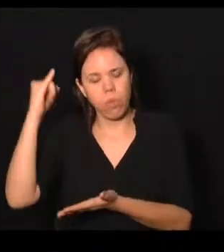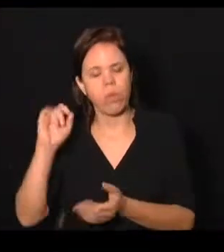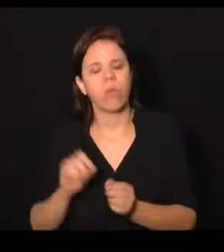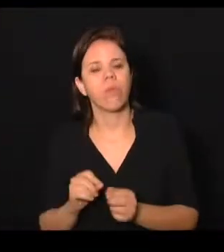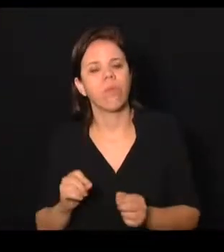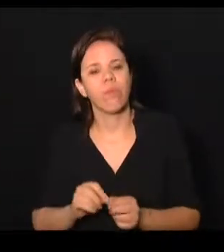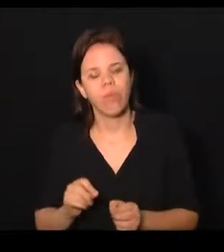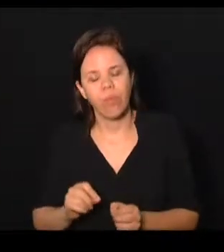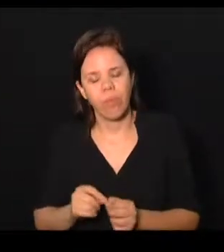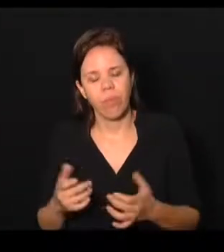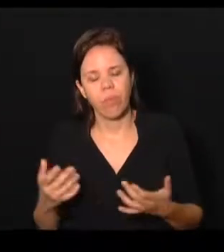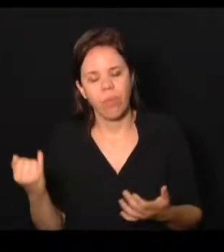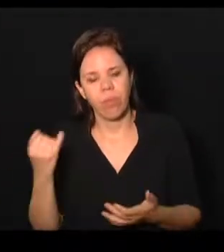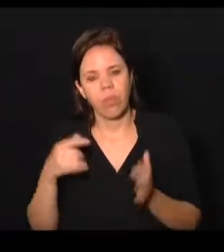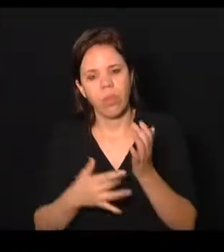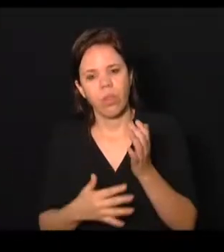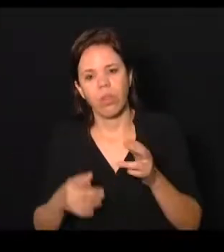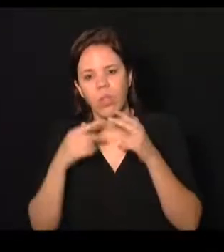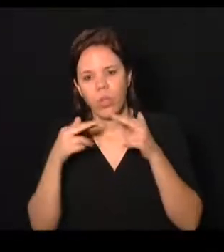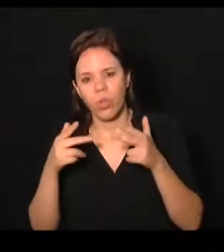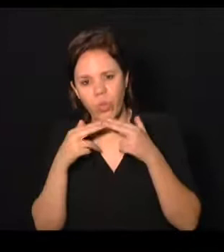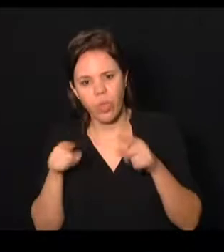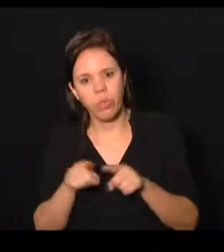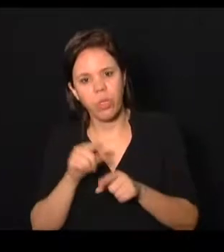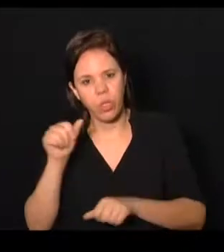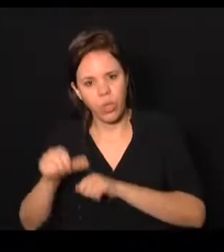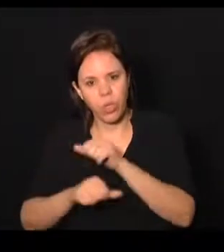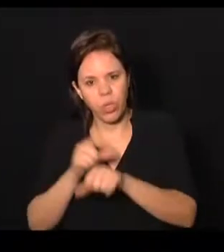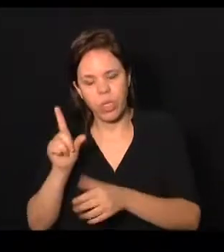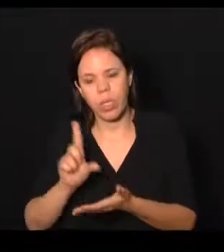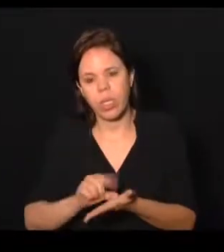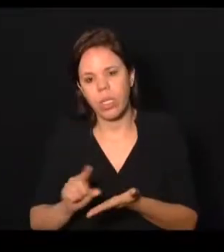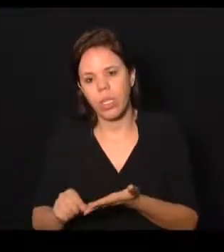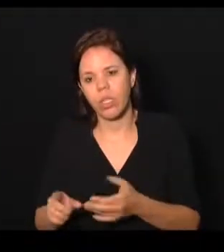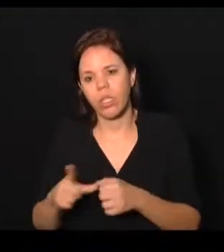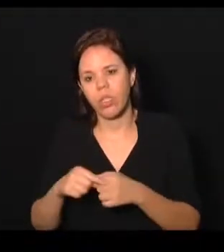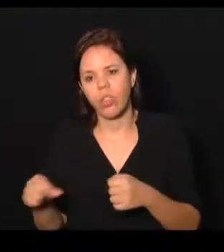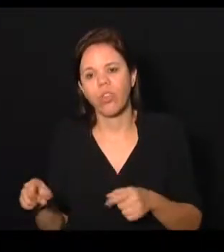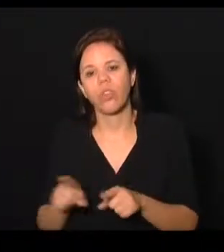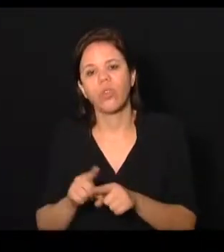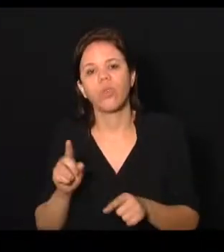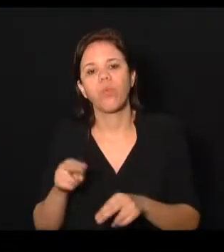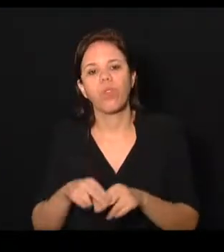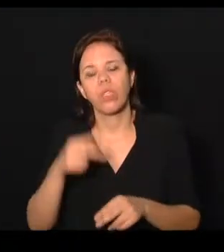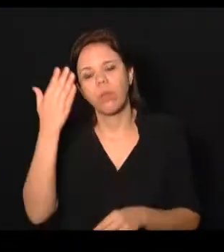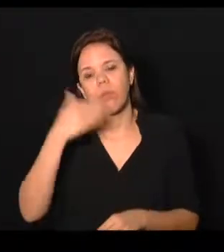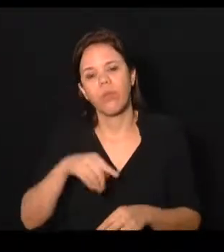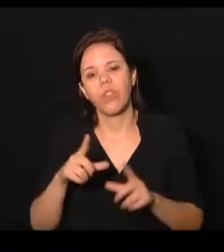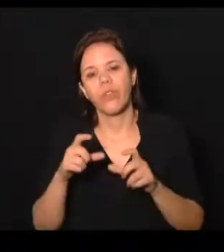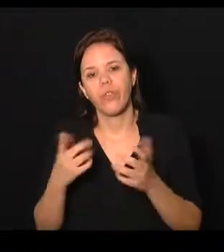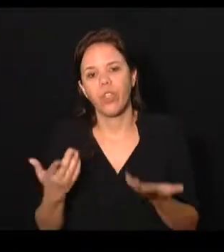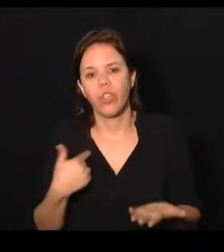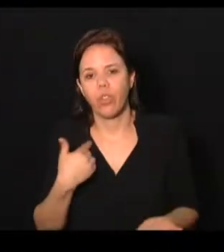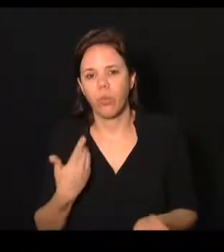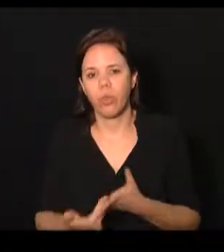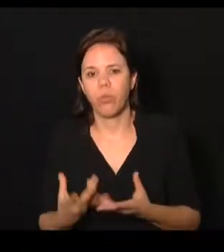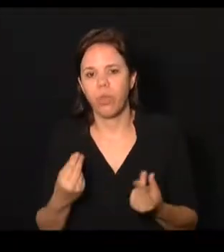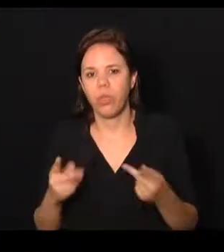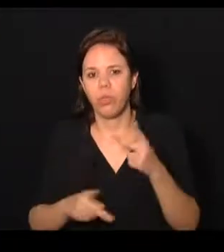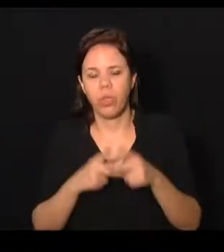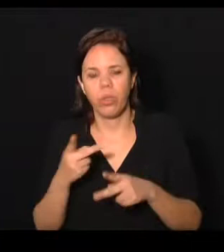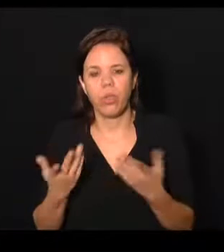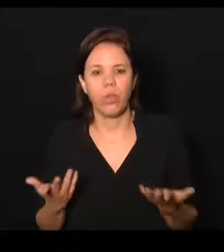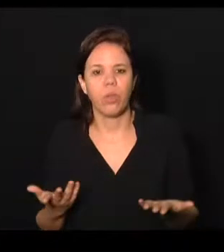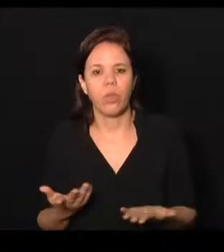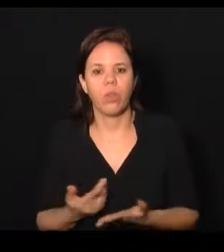grandes inovações, poderia até alterar esse artigo, se é que isso... Eu mesmo já perdi, muita gente também já falou, tem que ir